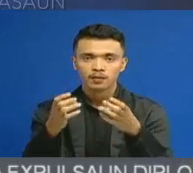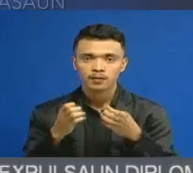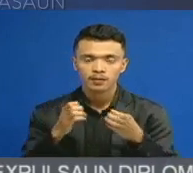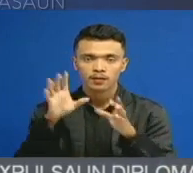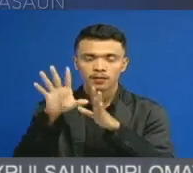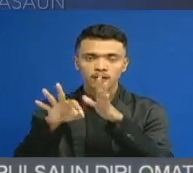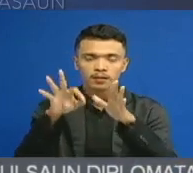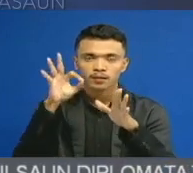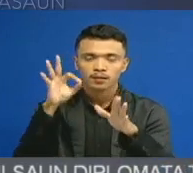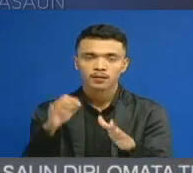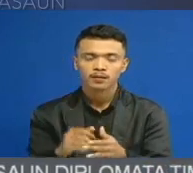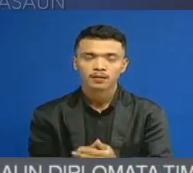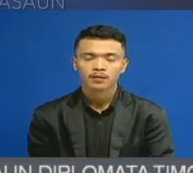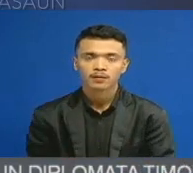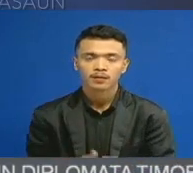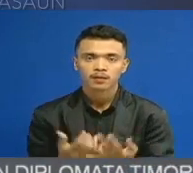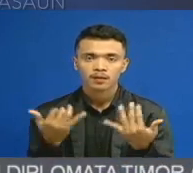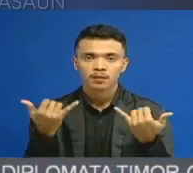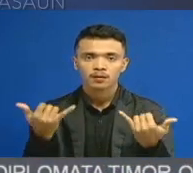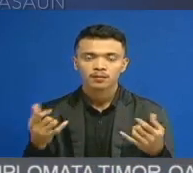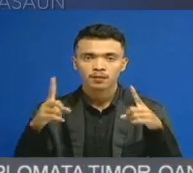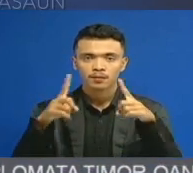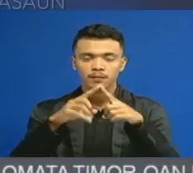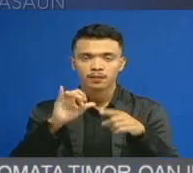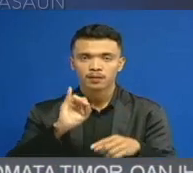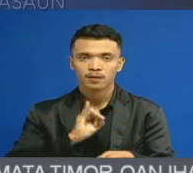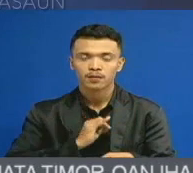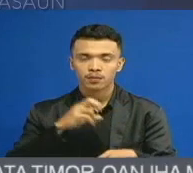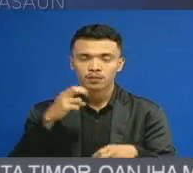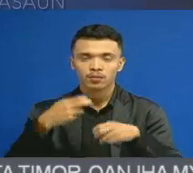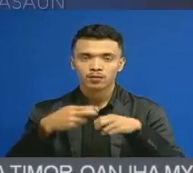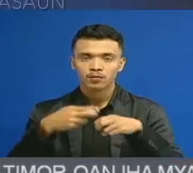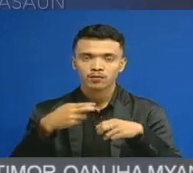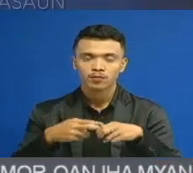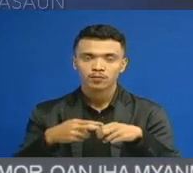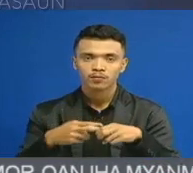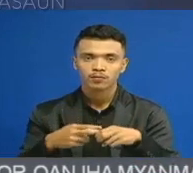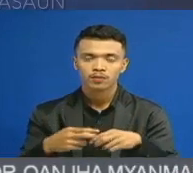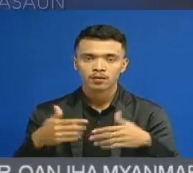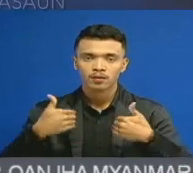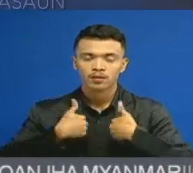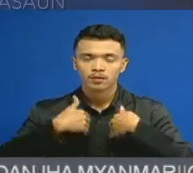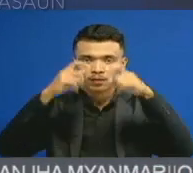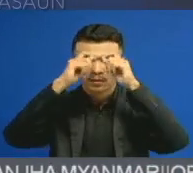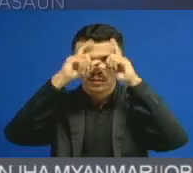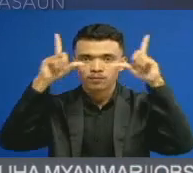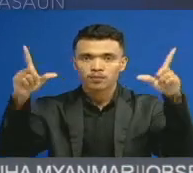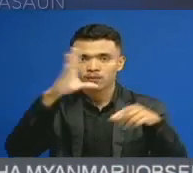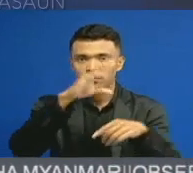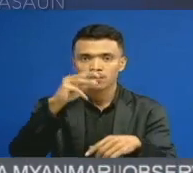husi ba. Agora. Ba ho implicação bilateral entre Timor ho